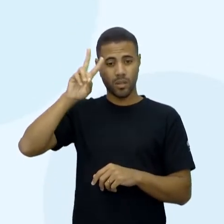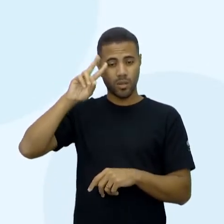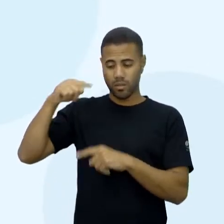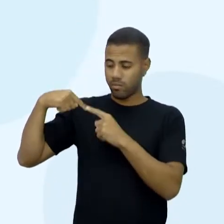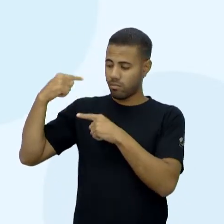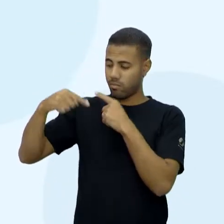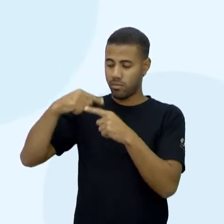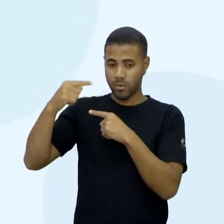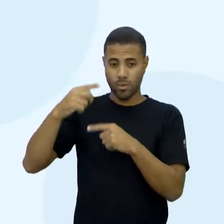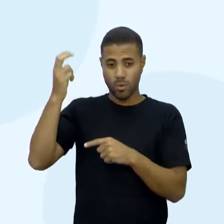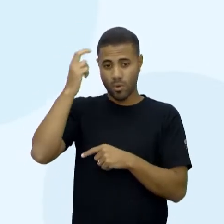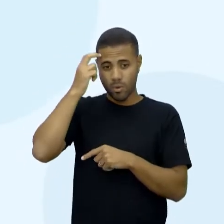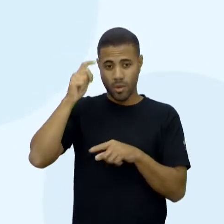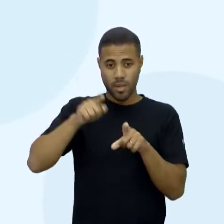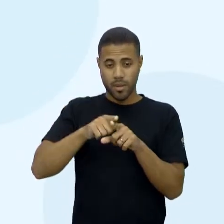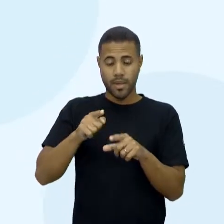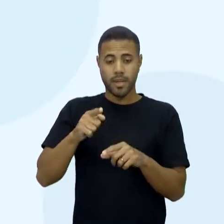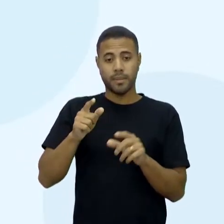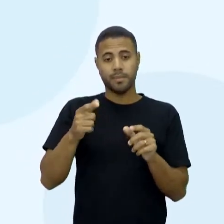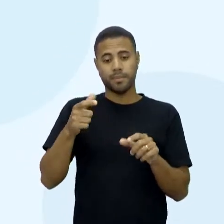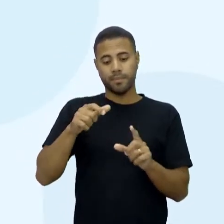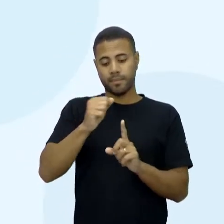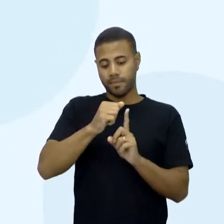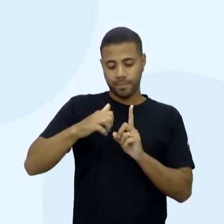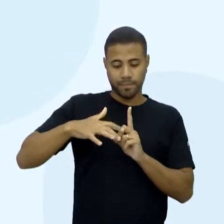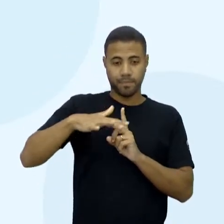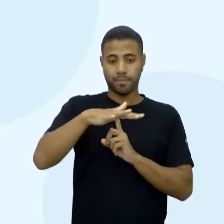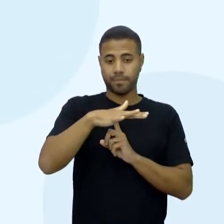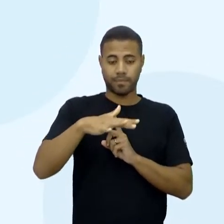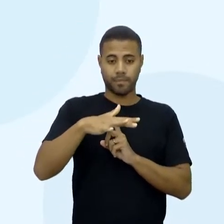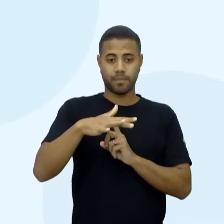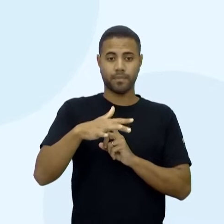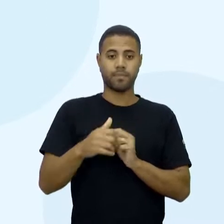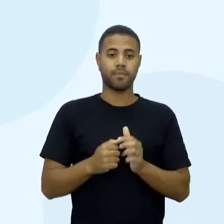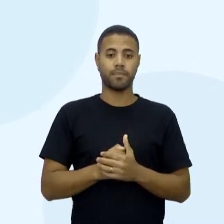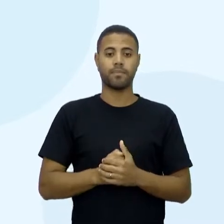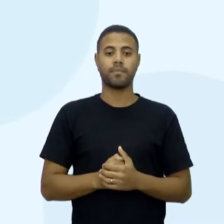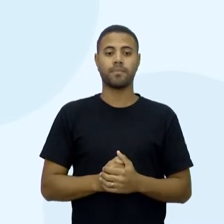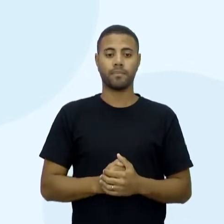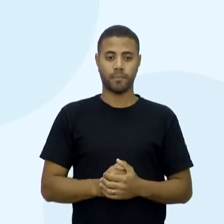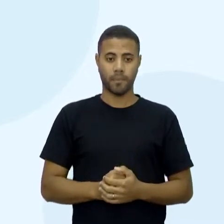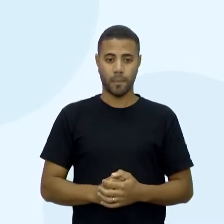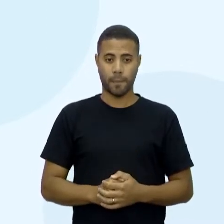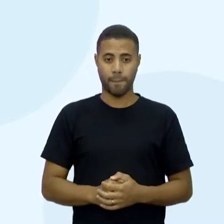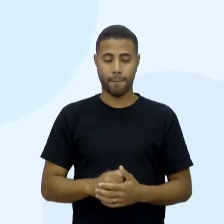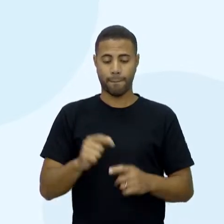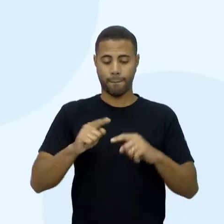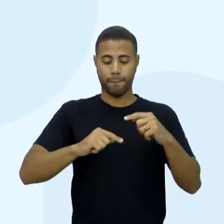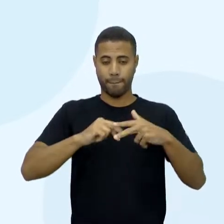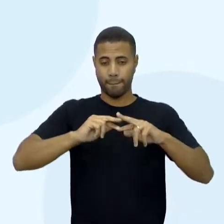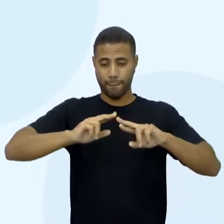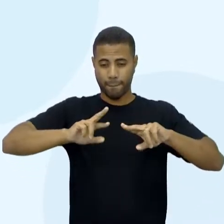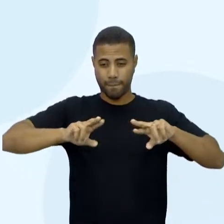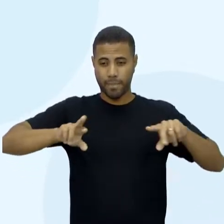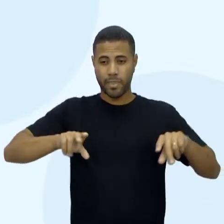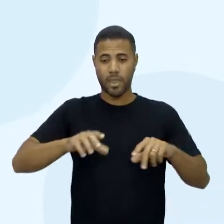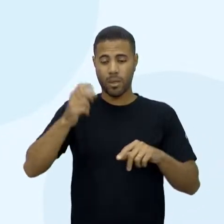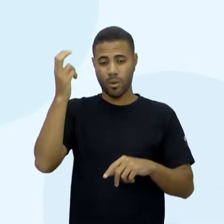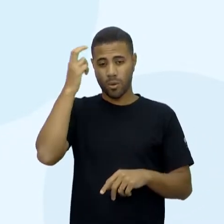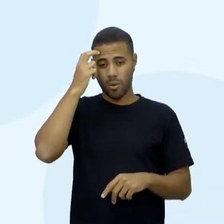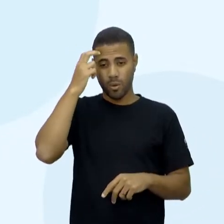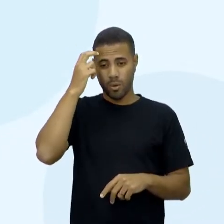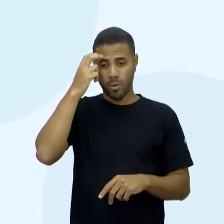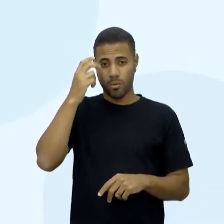da memória e do patrimônio histórico, cultural, material e imaterial, a diversidade cultural e as